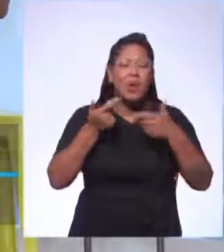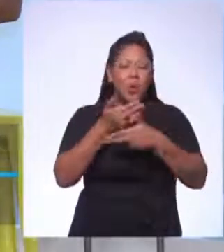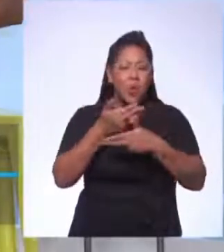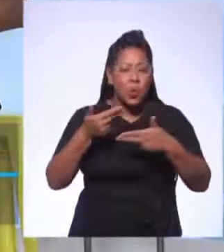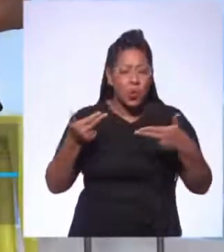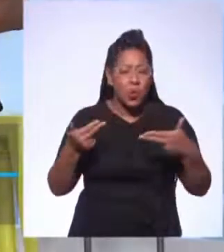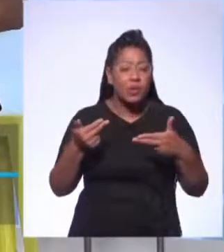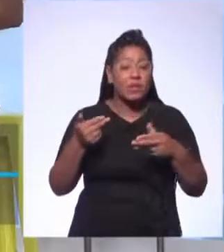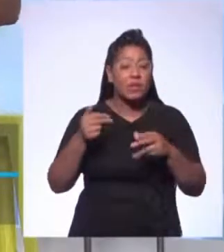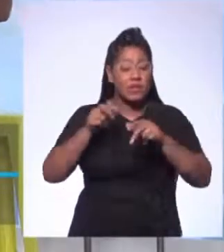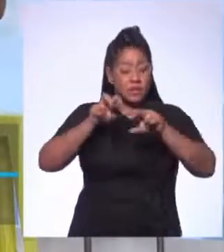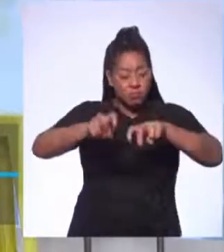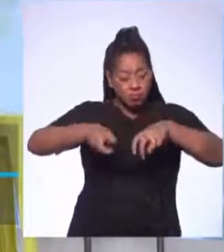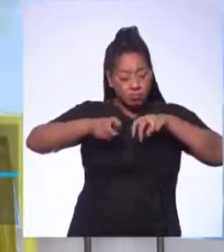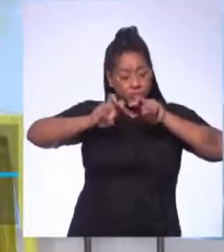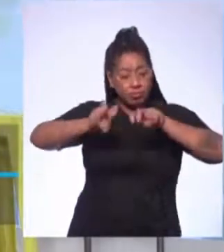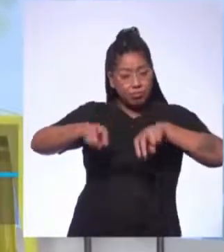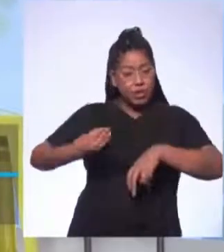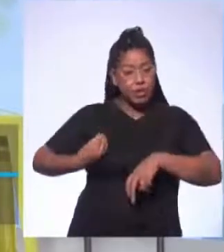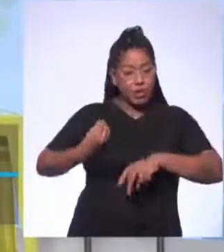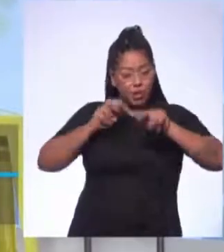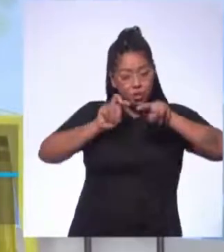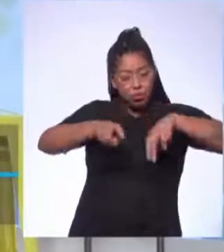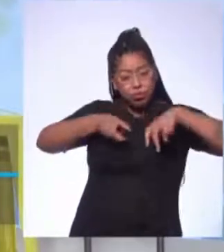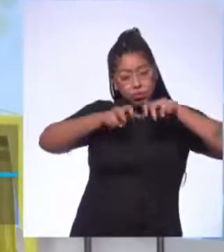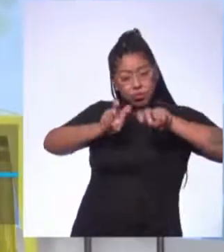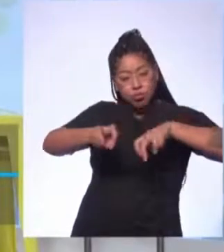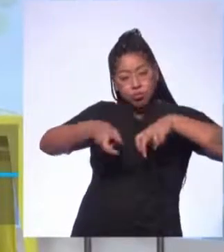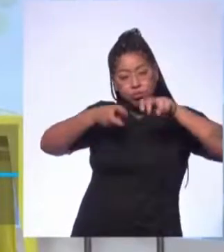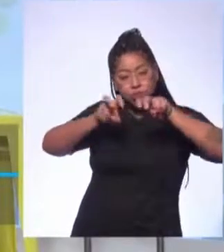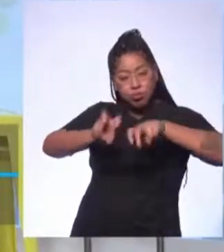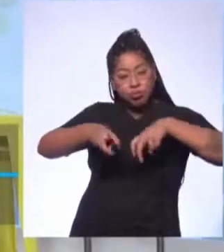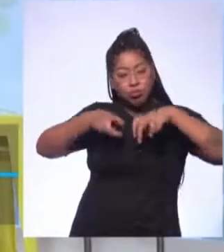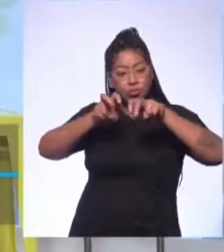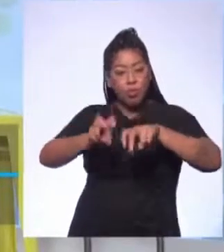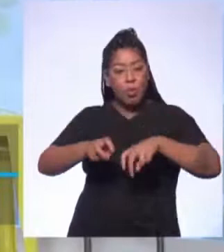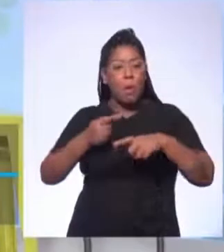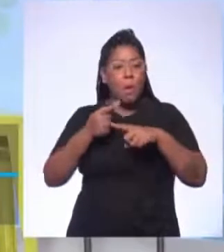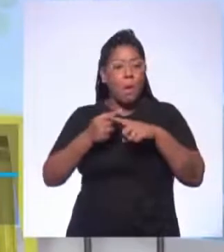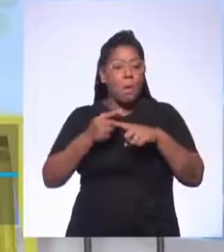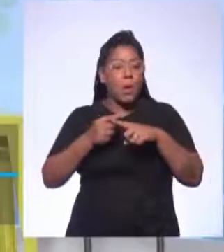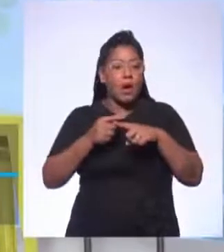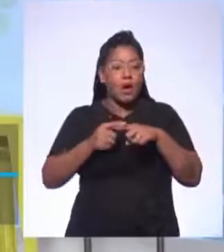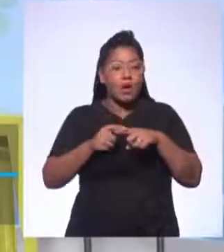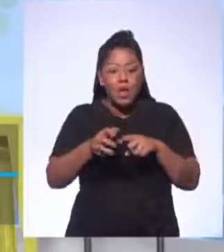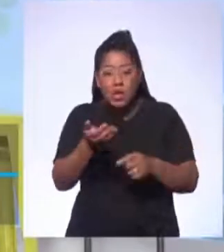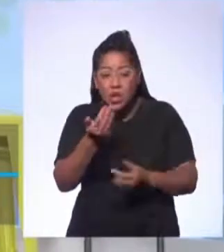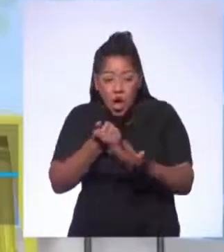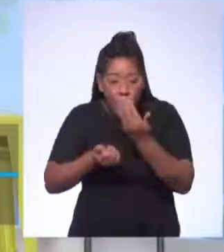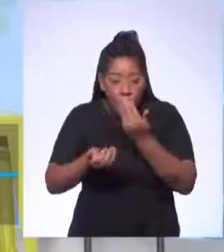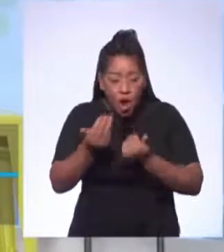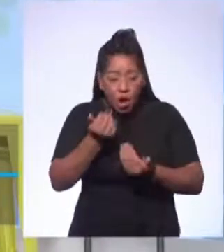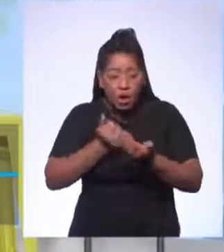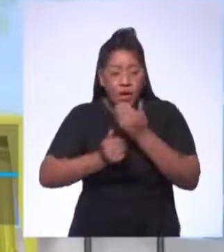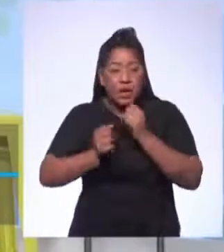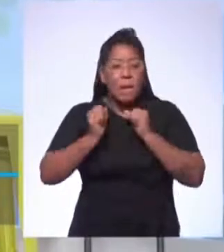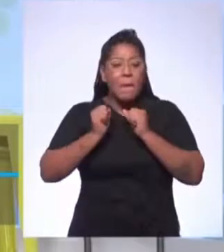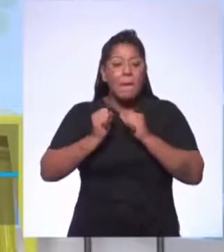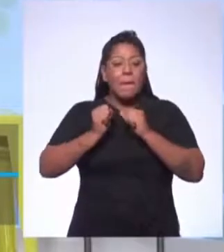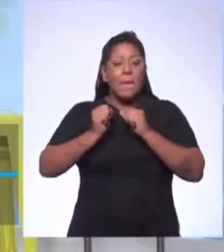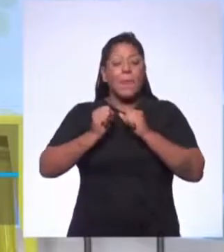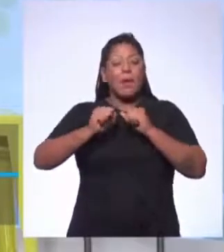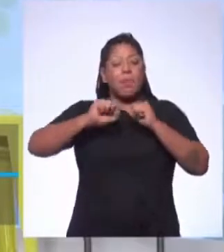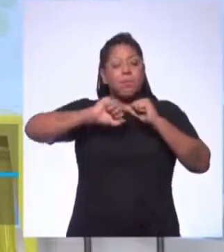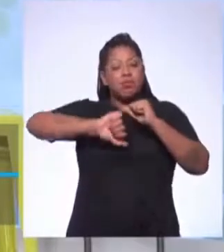dos poluentes pela decomposição ou a sua digestão. Quando eles realizam a digestão, eles produzem o